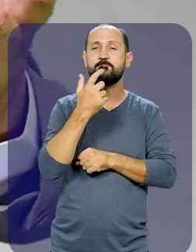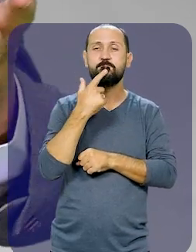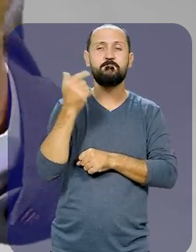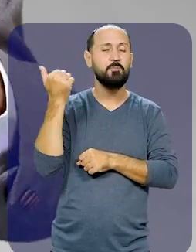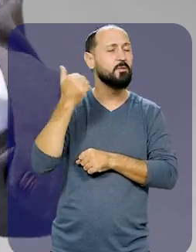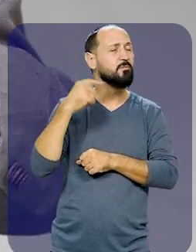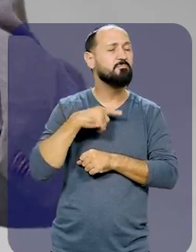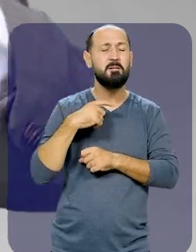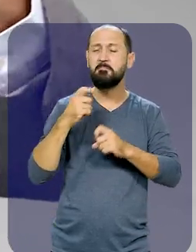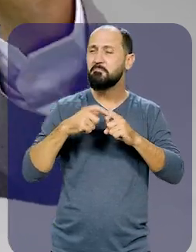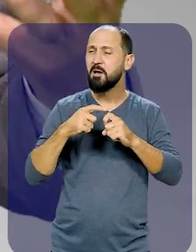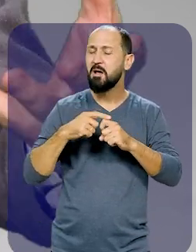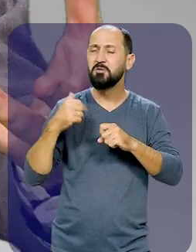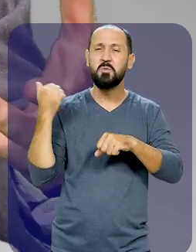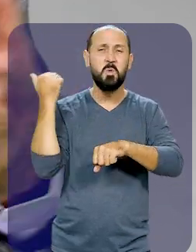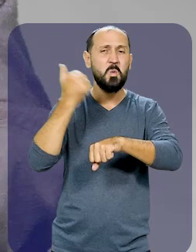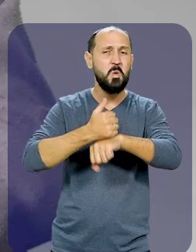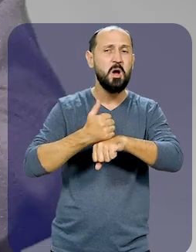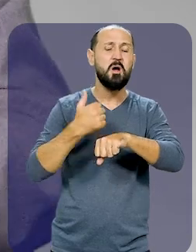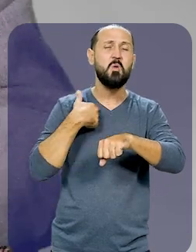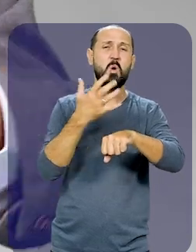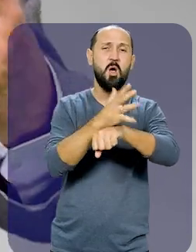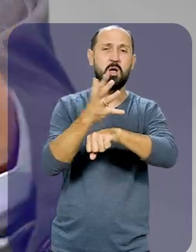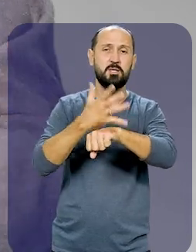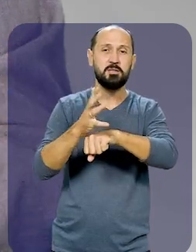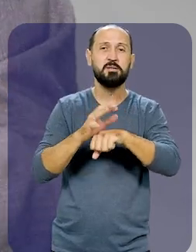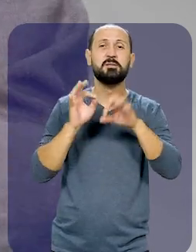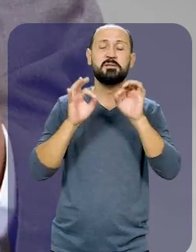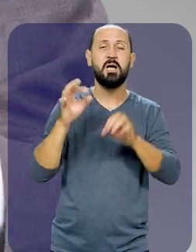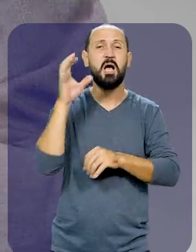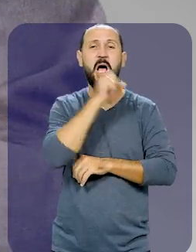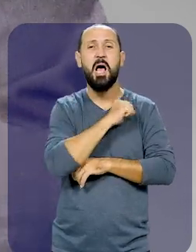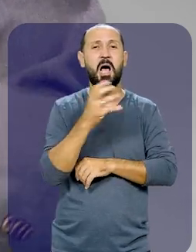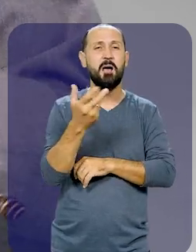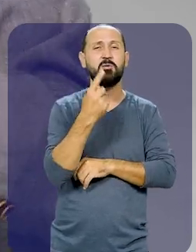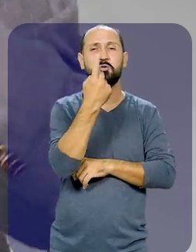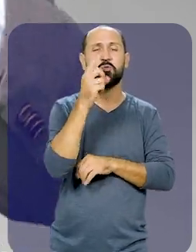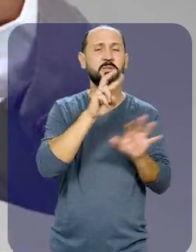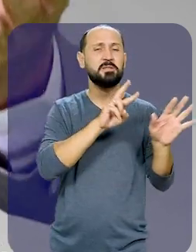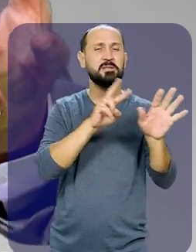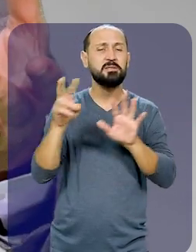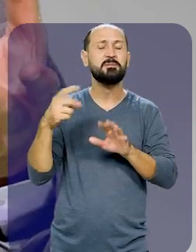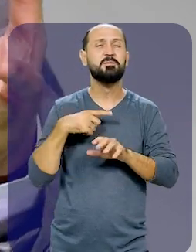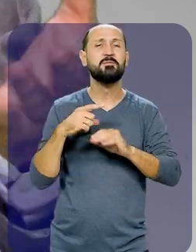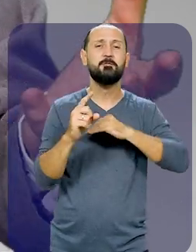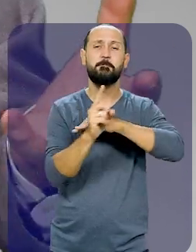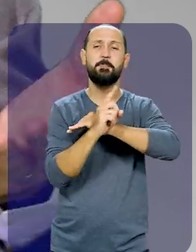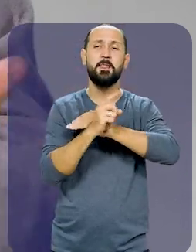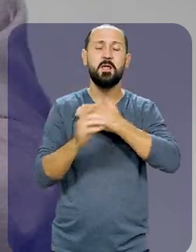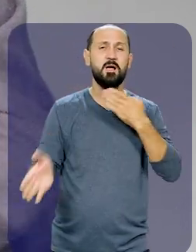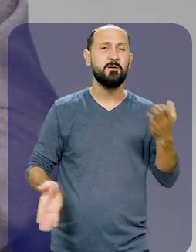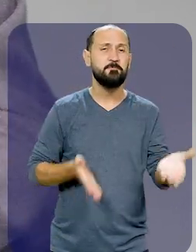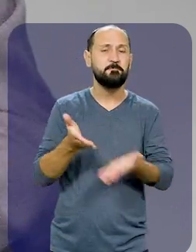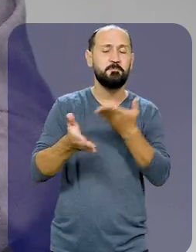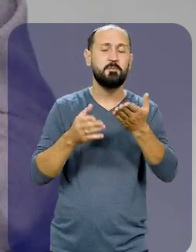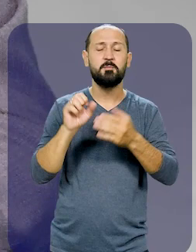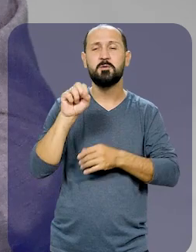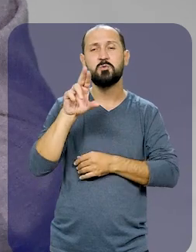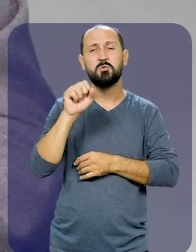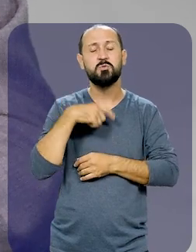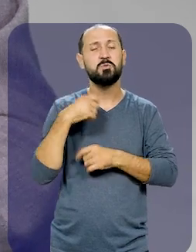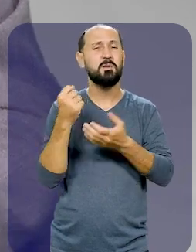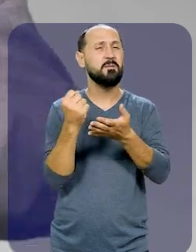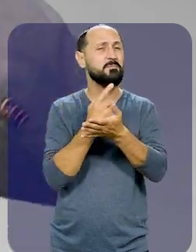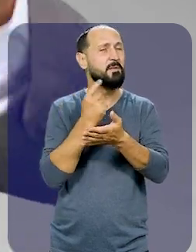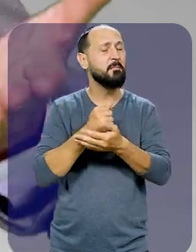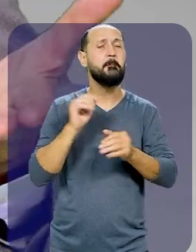maior qualidade que com um treinamento muito rápido de uma semana vão atender esses pacientes pelo SUS e a medicação